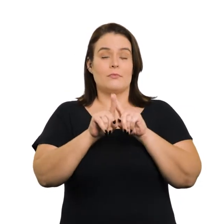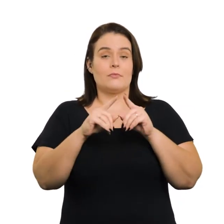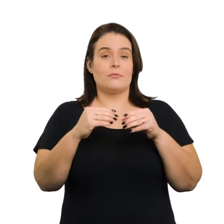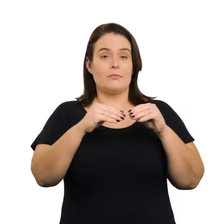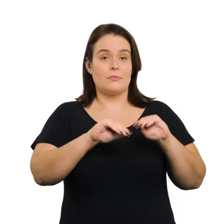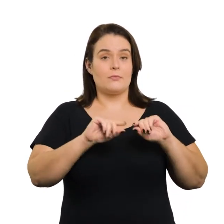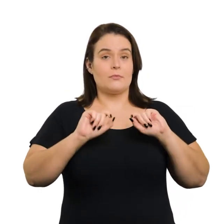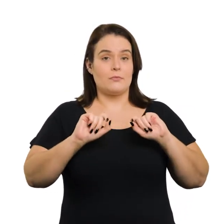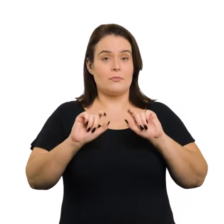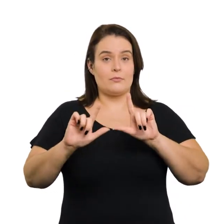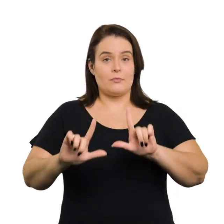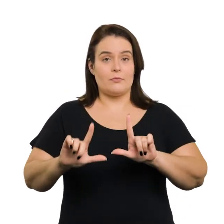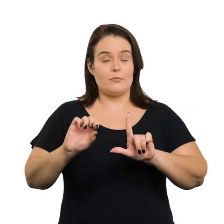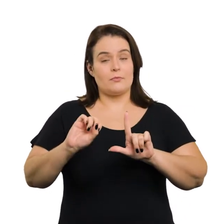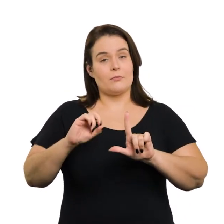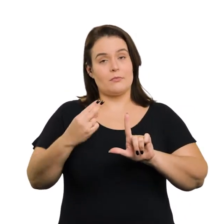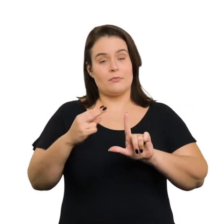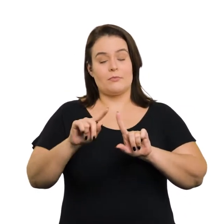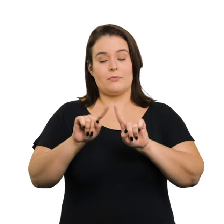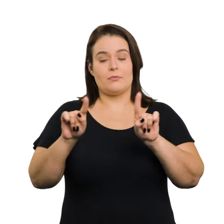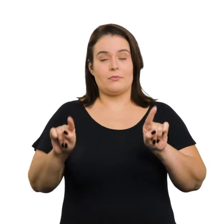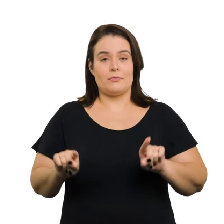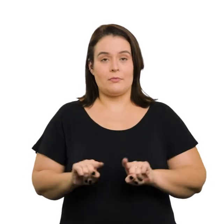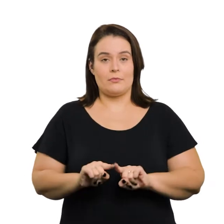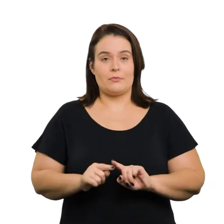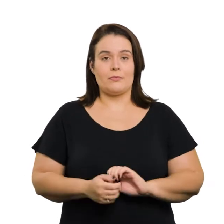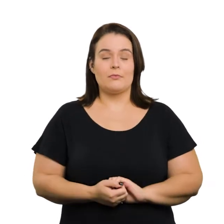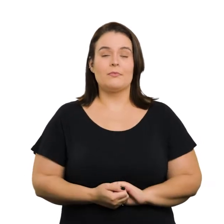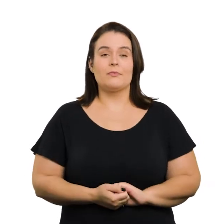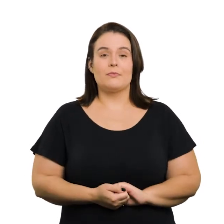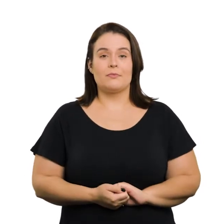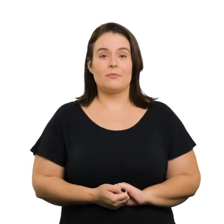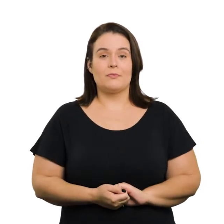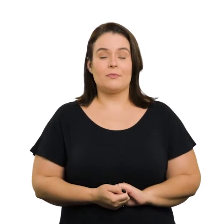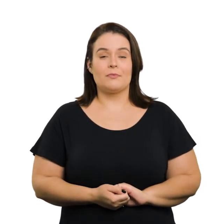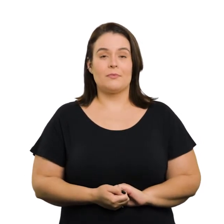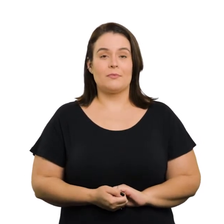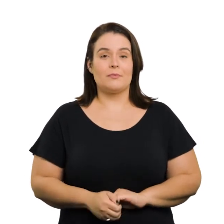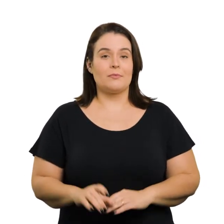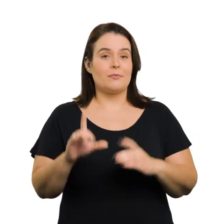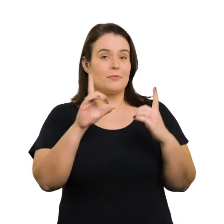em composições e inseridos em quadrados ou círculos.